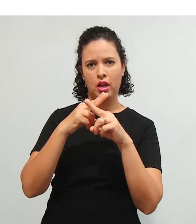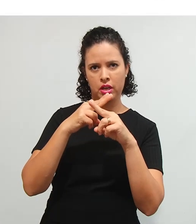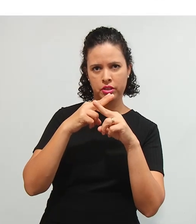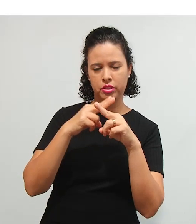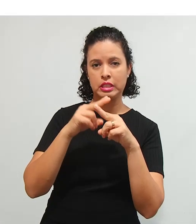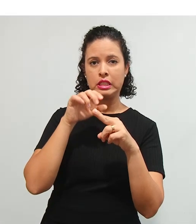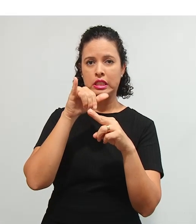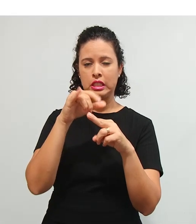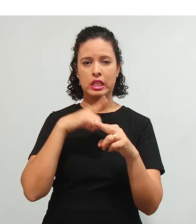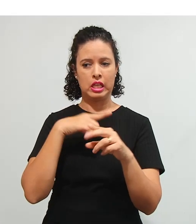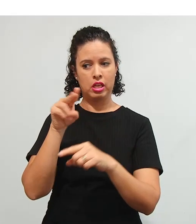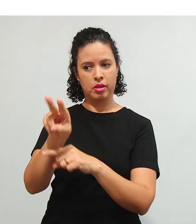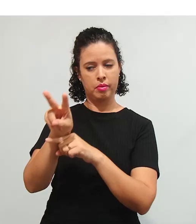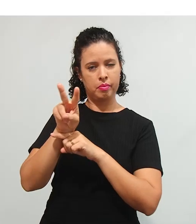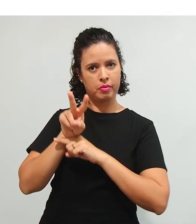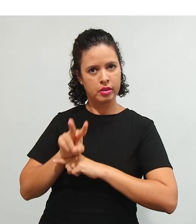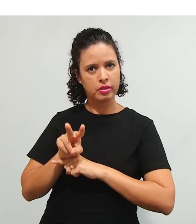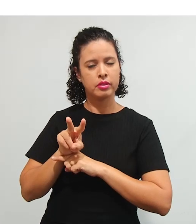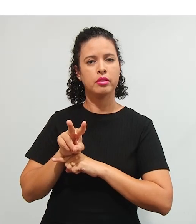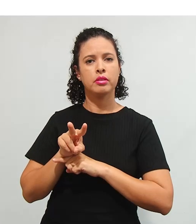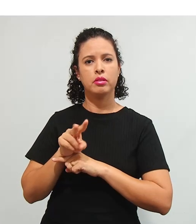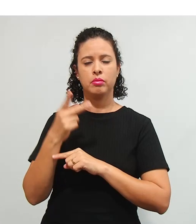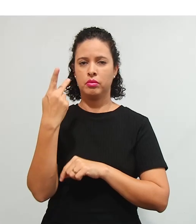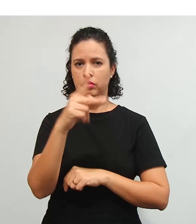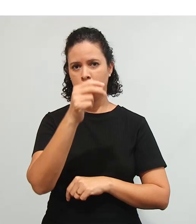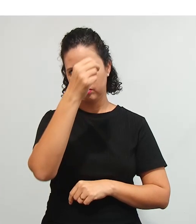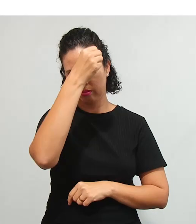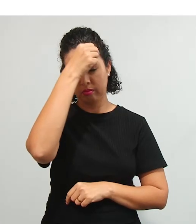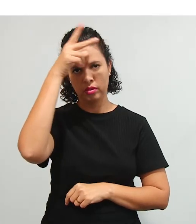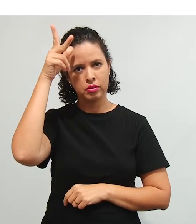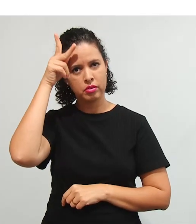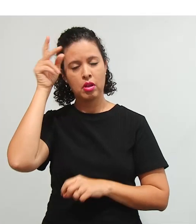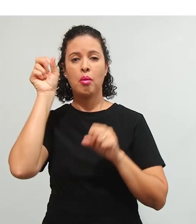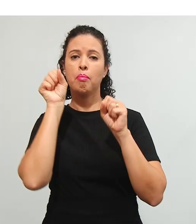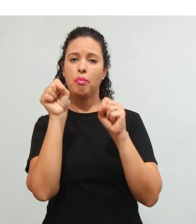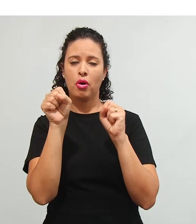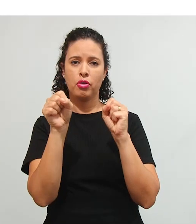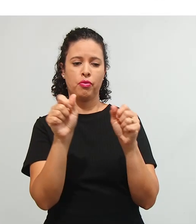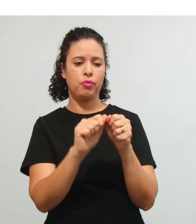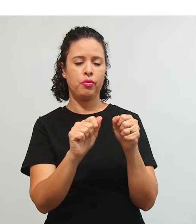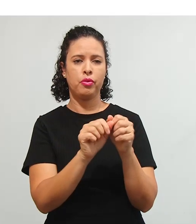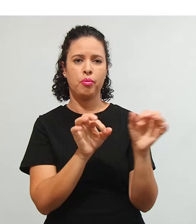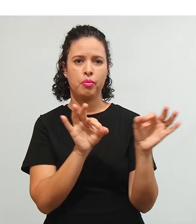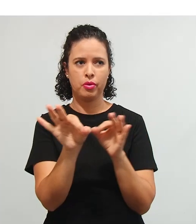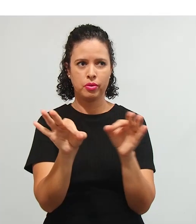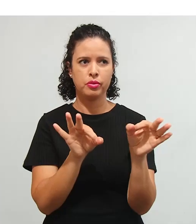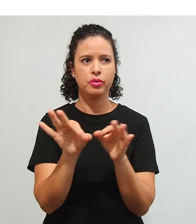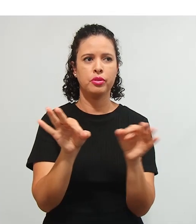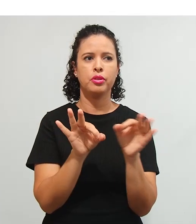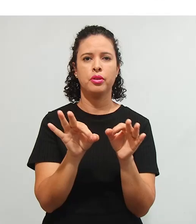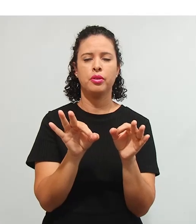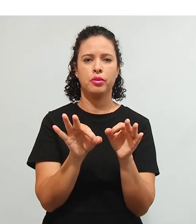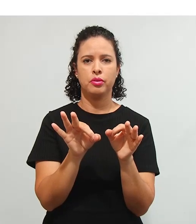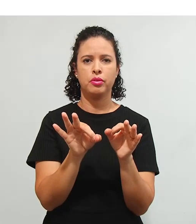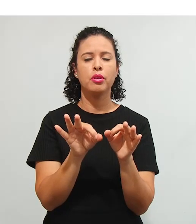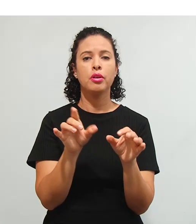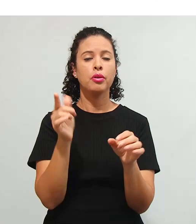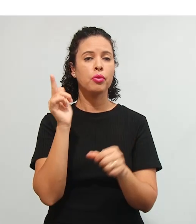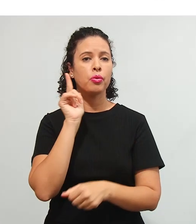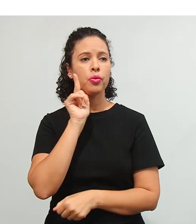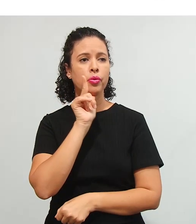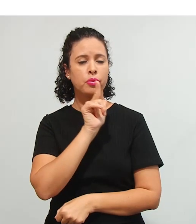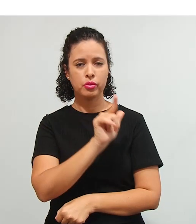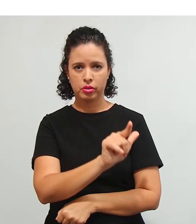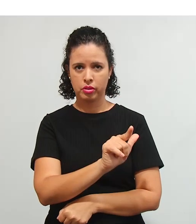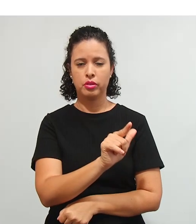crédito, empréstimos para a sua prefeitura, ela pode montar o projeto e pegar esse